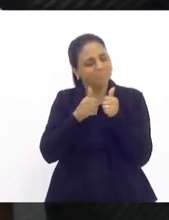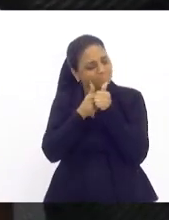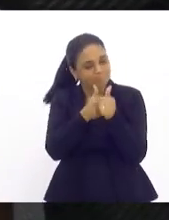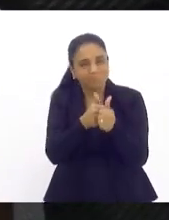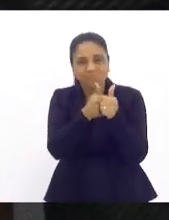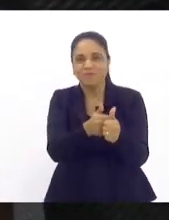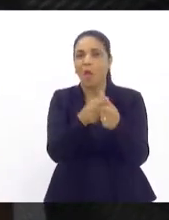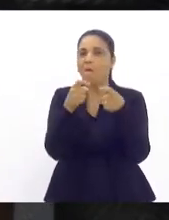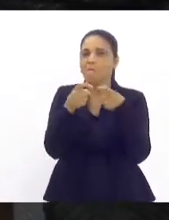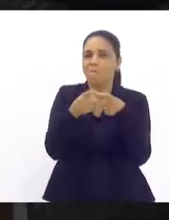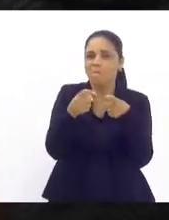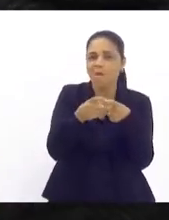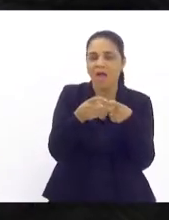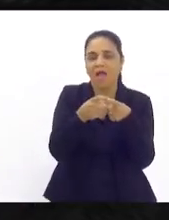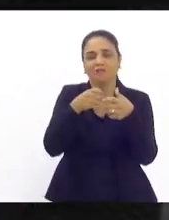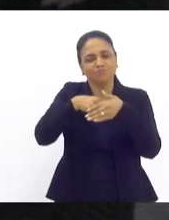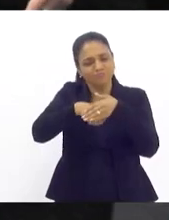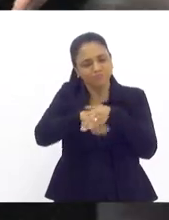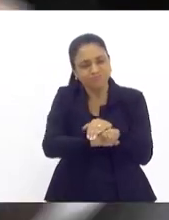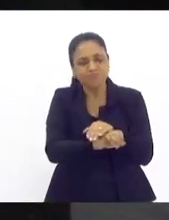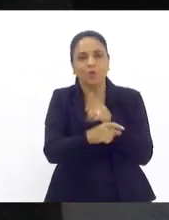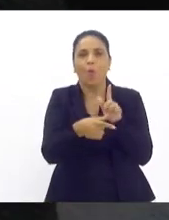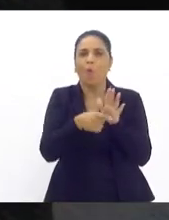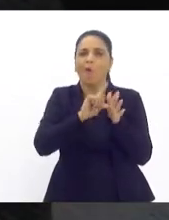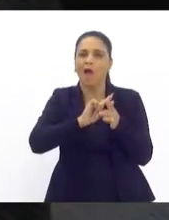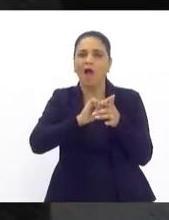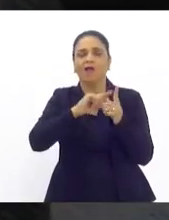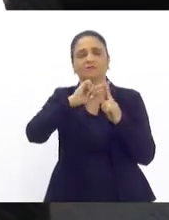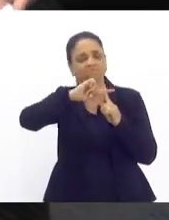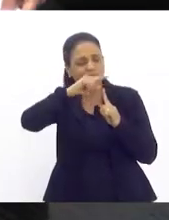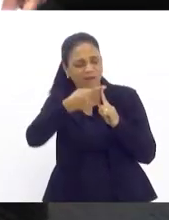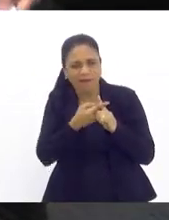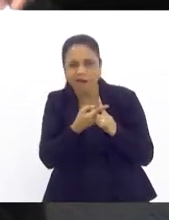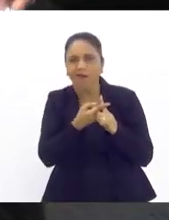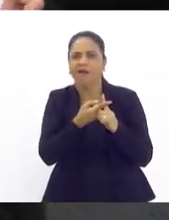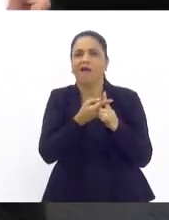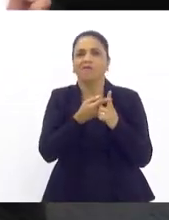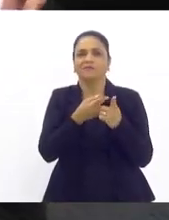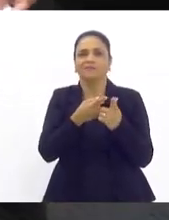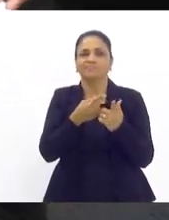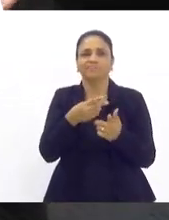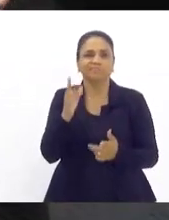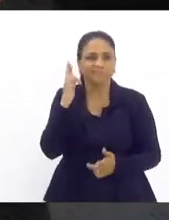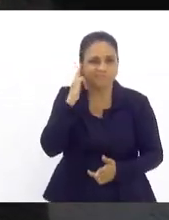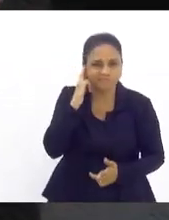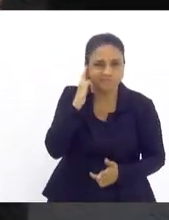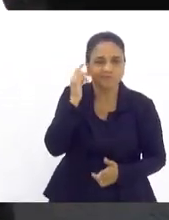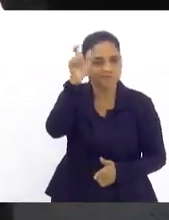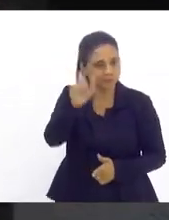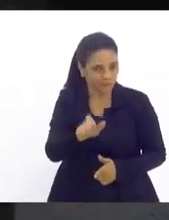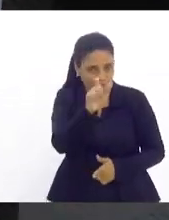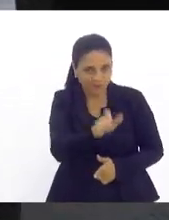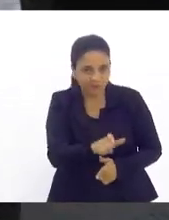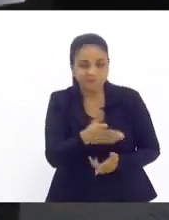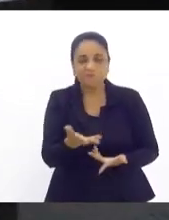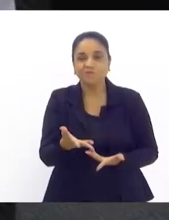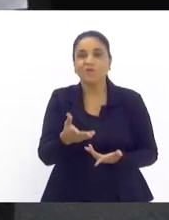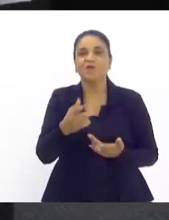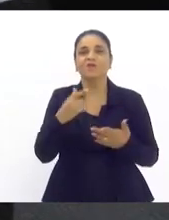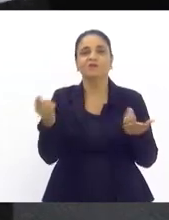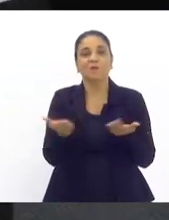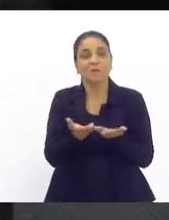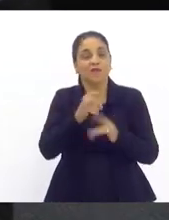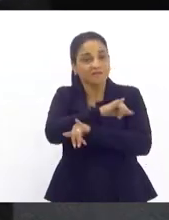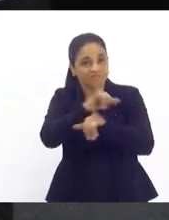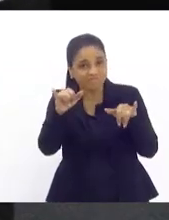consulta pré-natal e o trabalho de parto da gestante com deficiência auditiva. Mas eu queria trazer também a declaração de